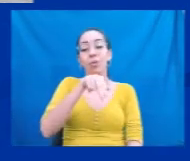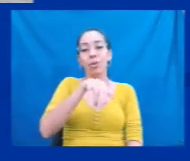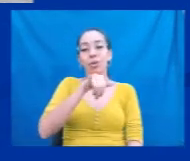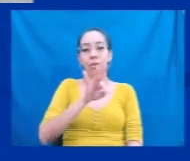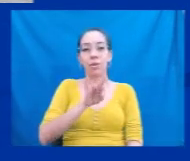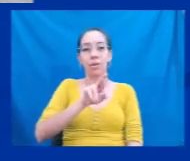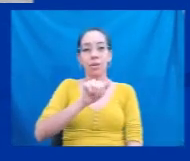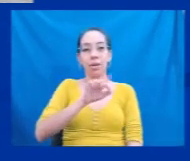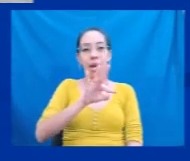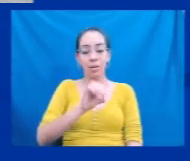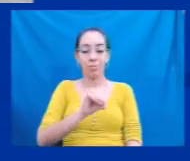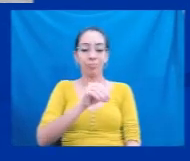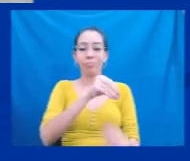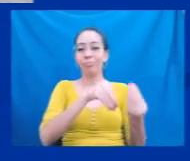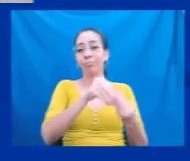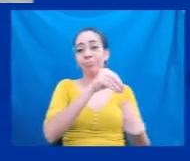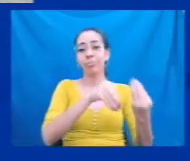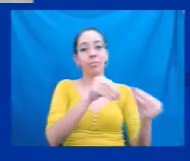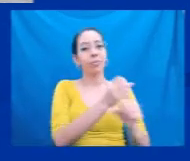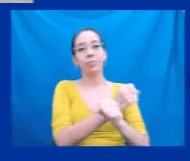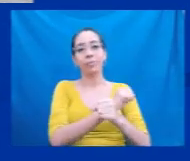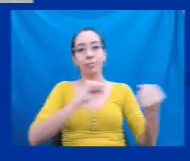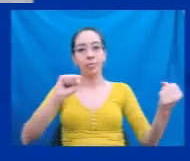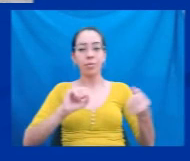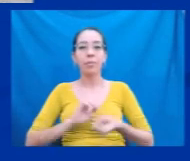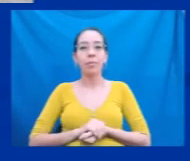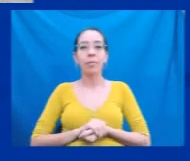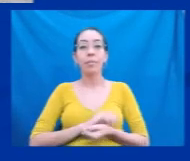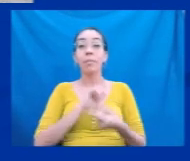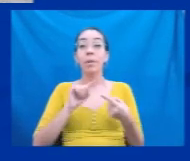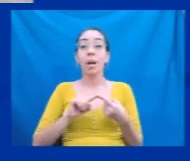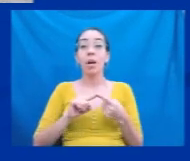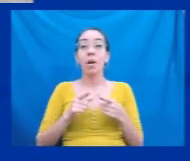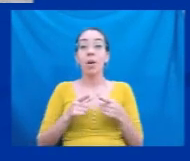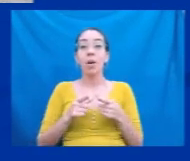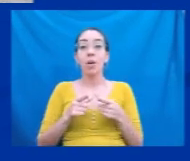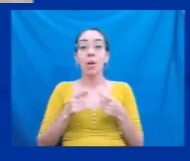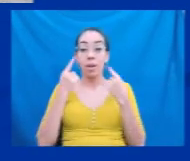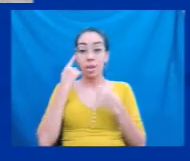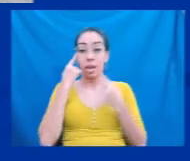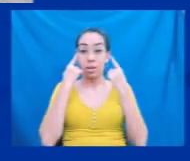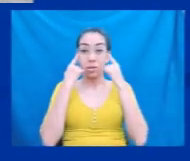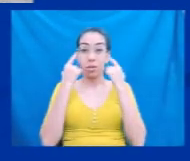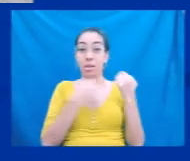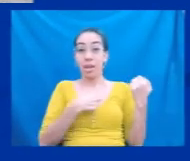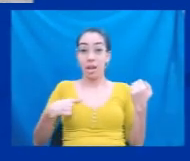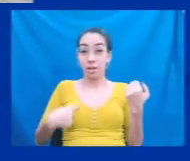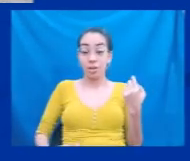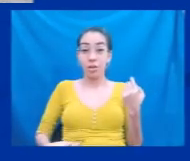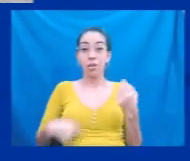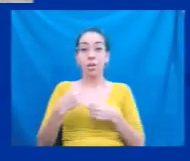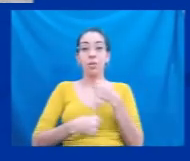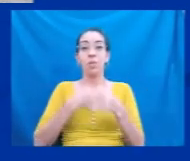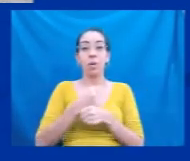Em 8 de janeiro de 1998, houve um acidente na China, na qual 24 trabalhadores em Xinjiang foram mortos e